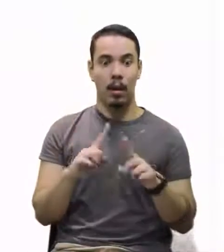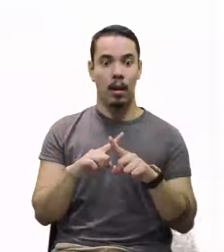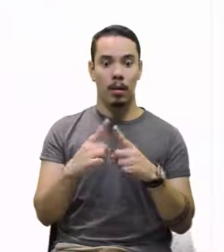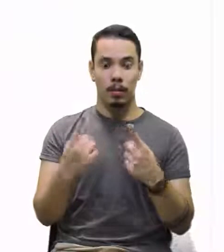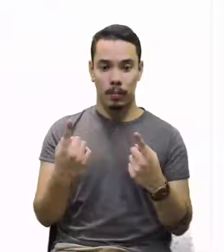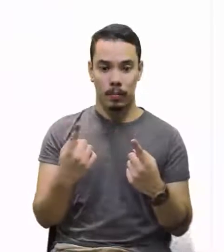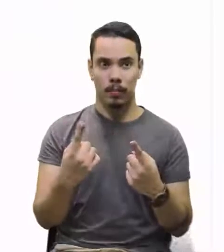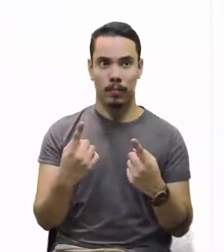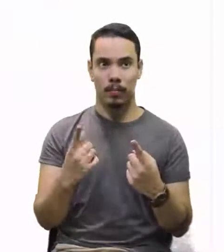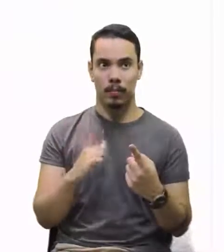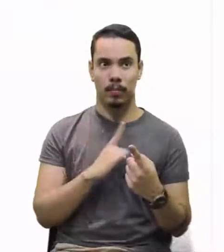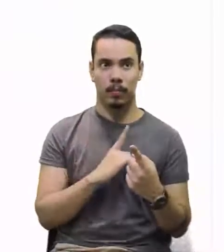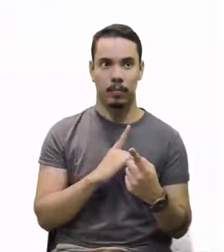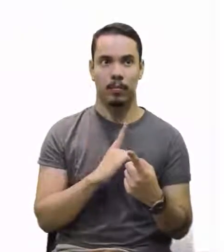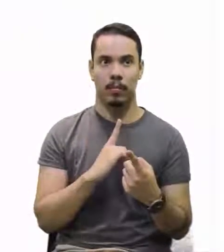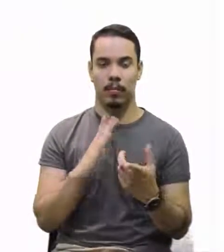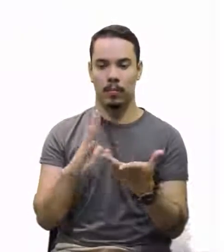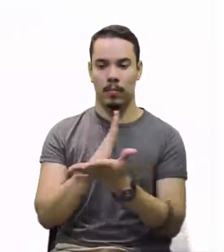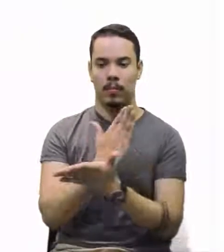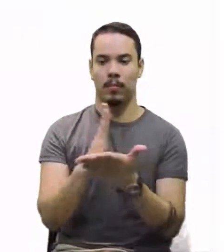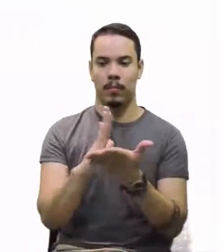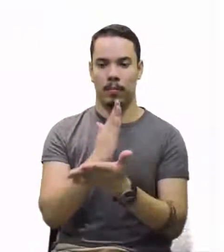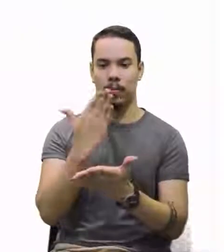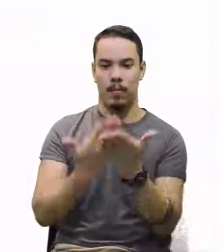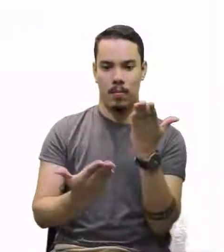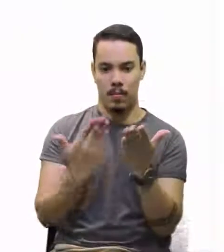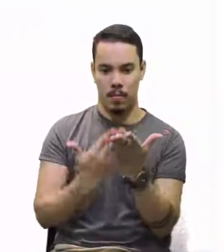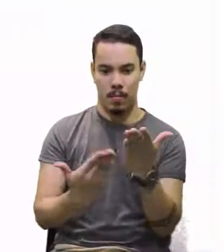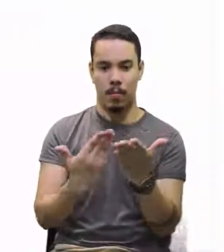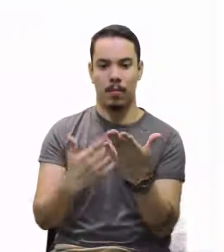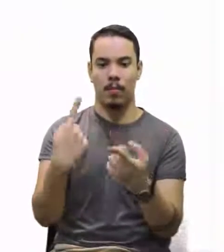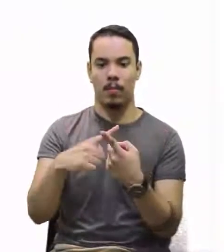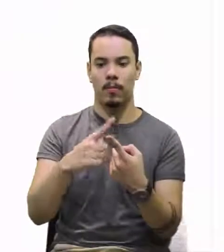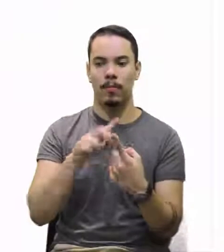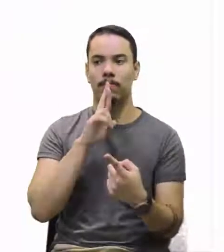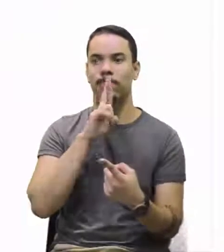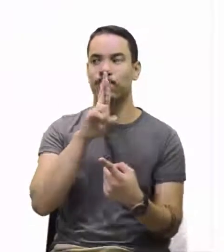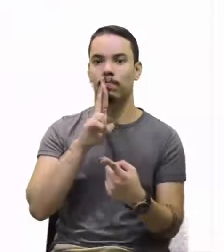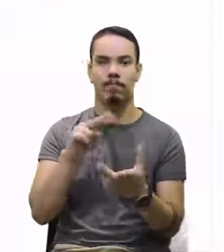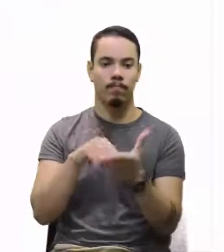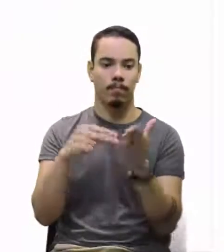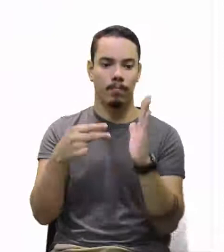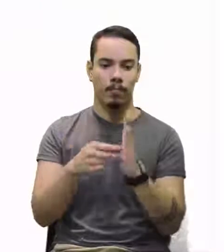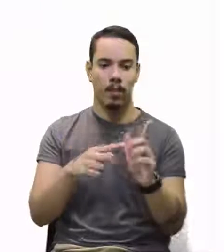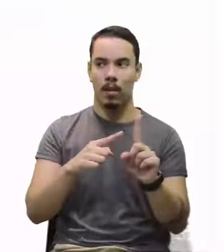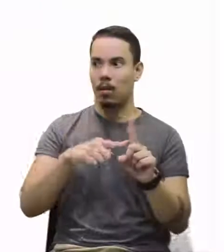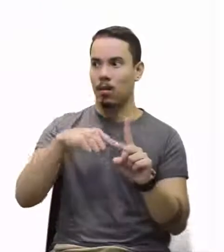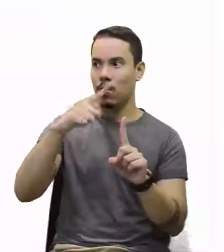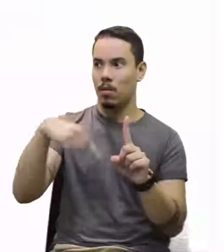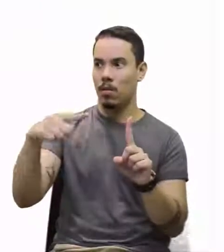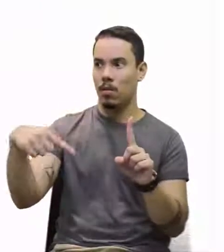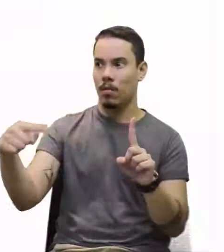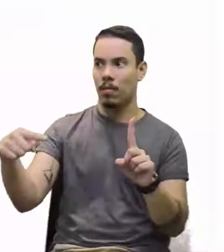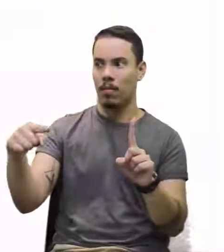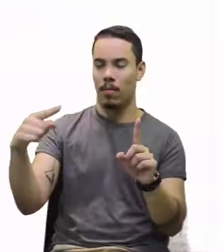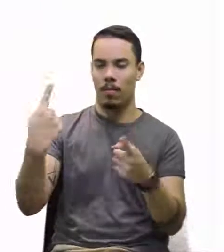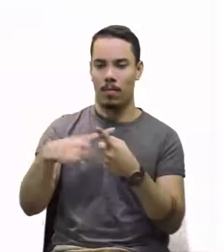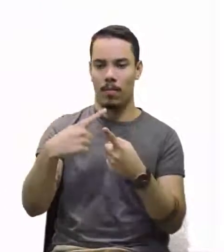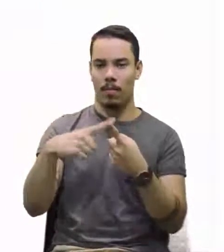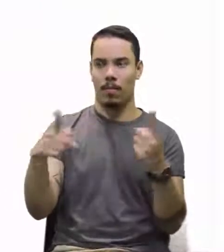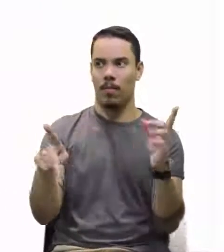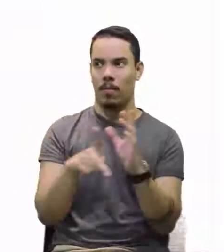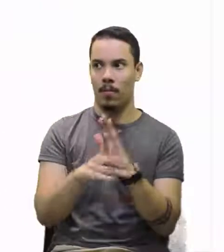Este possui perdas baixas, o que resulta em uma alta frequência de baixa